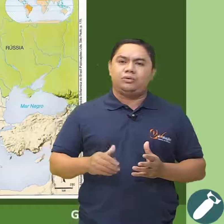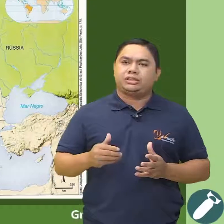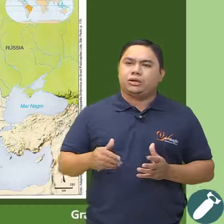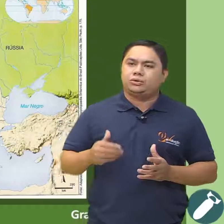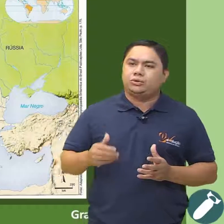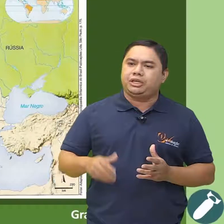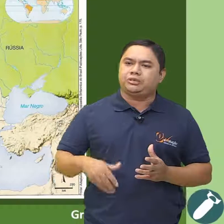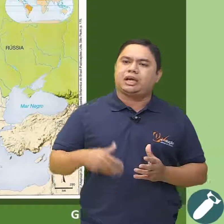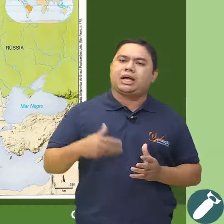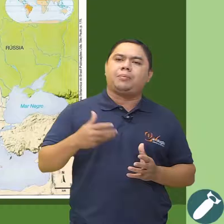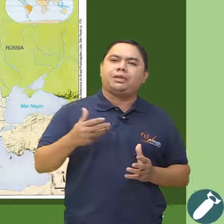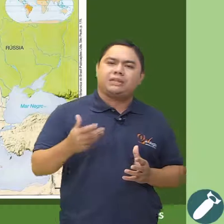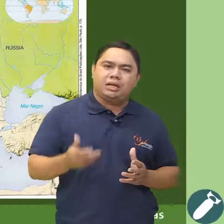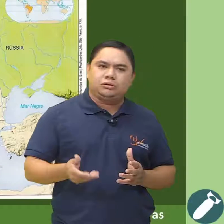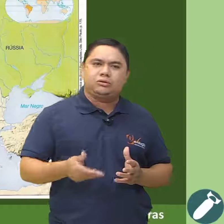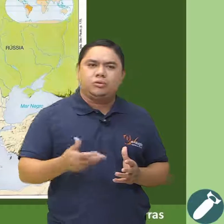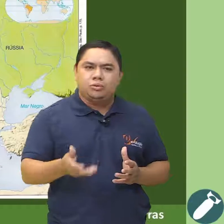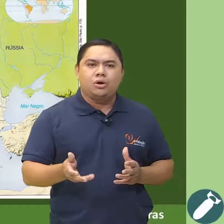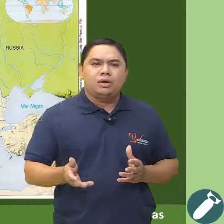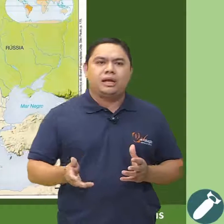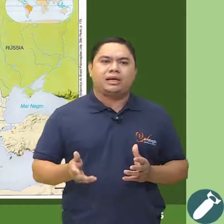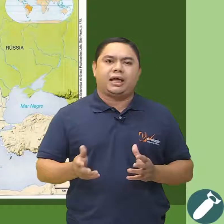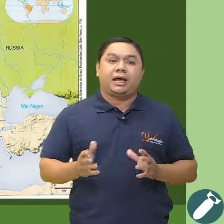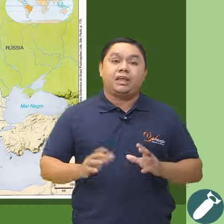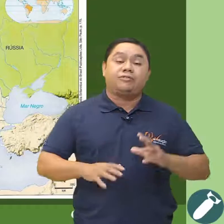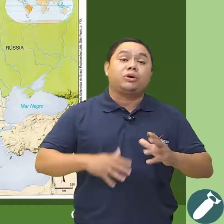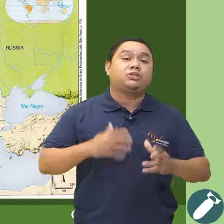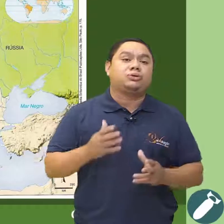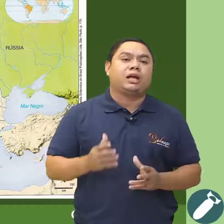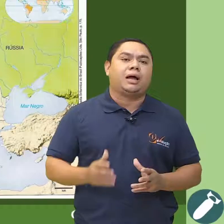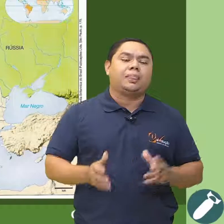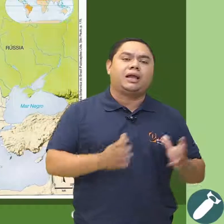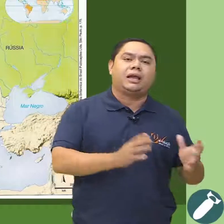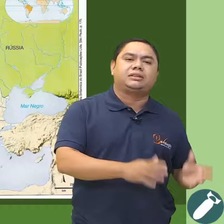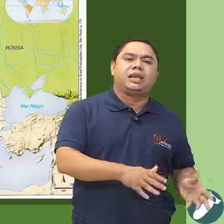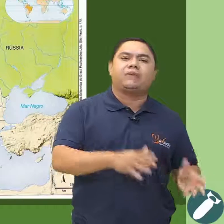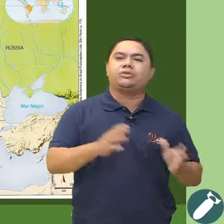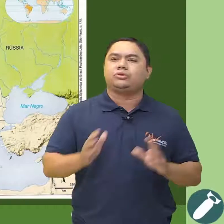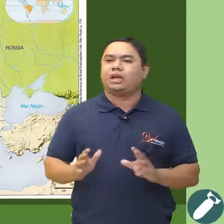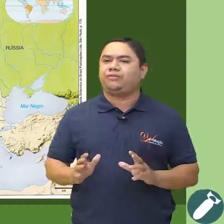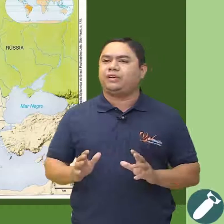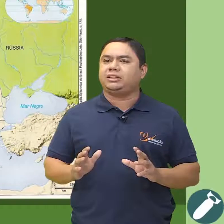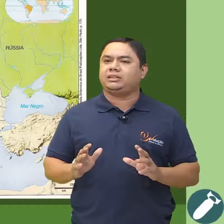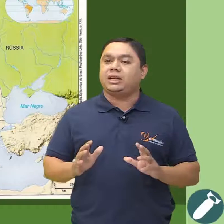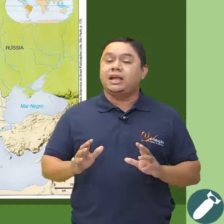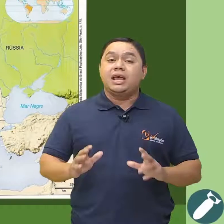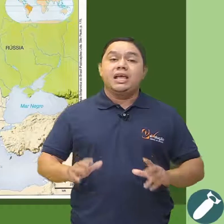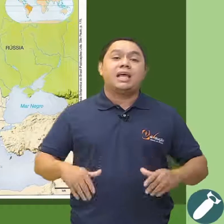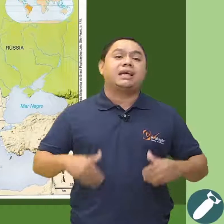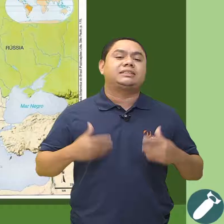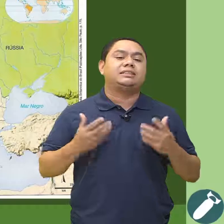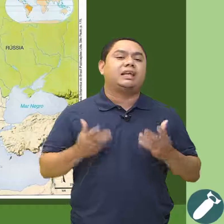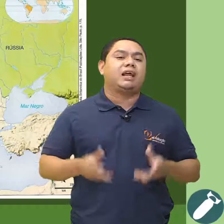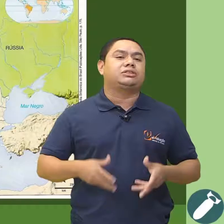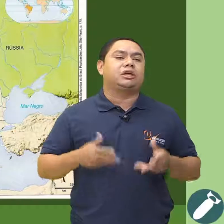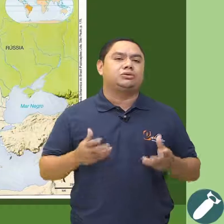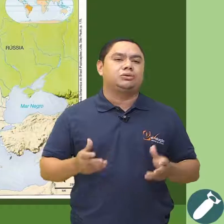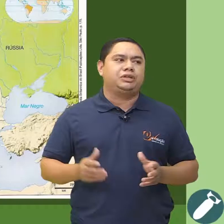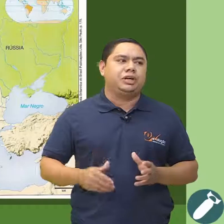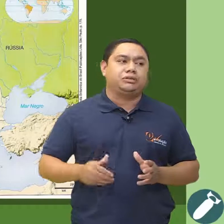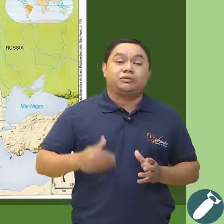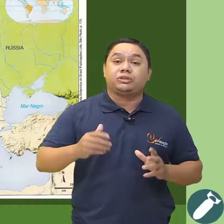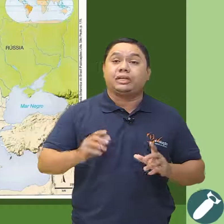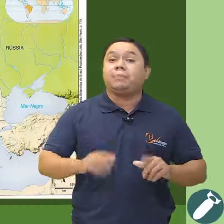guerra, os Estados Unidos acabam entrando na guerra e vão ajudar a Inglaterra, vão ajudar a França, e essa entrada dos